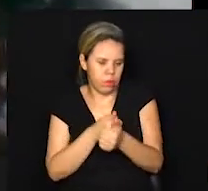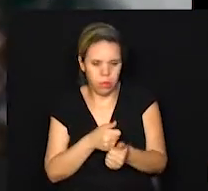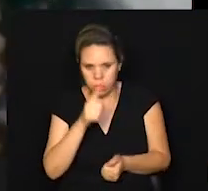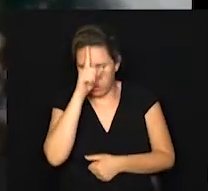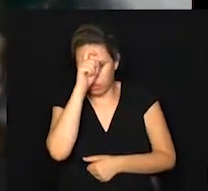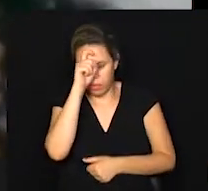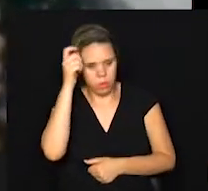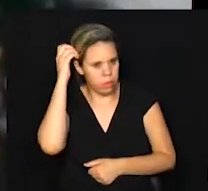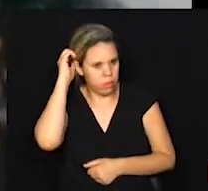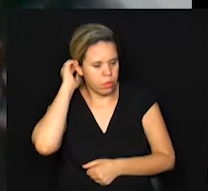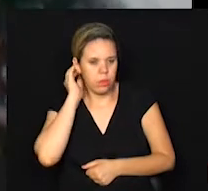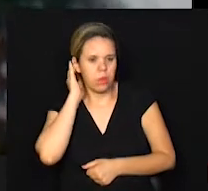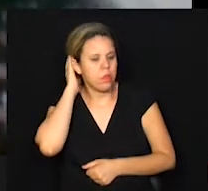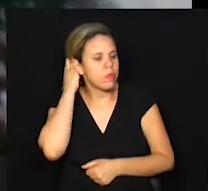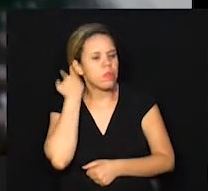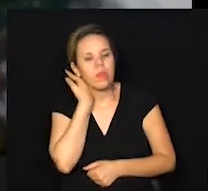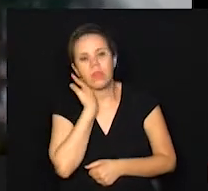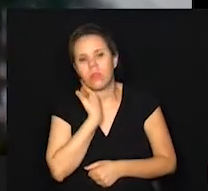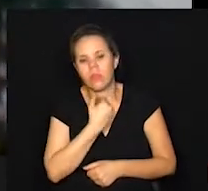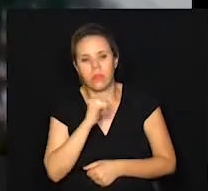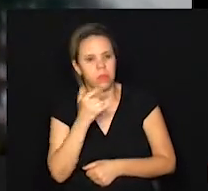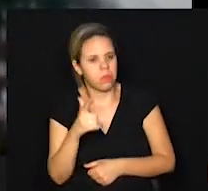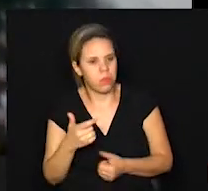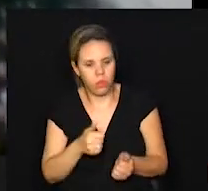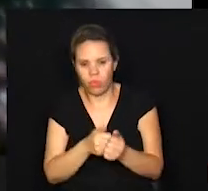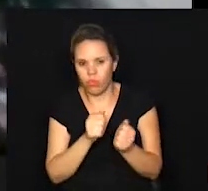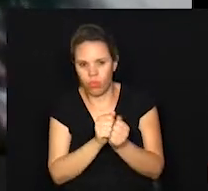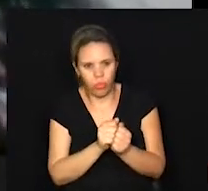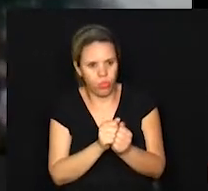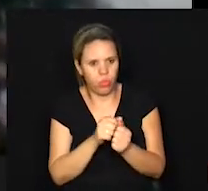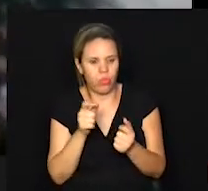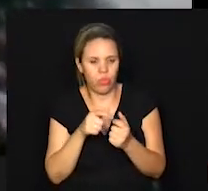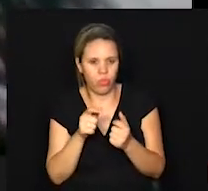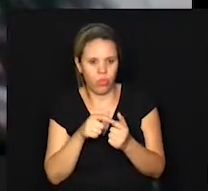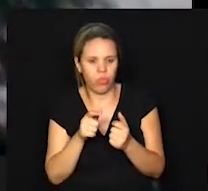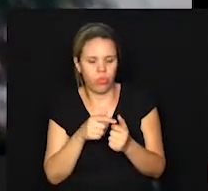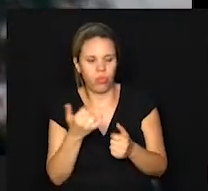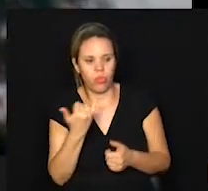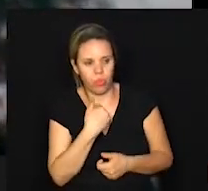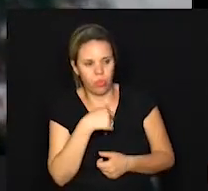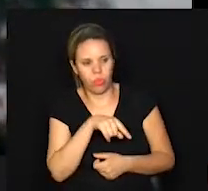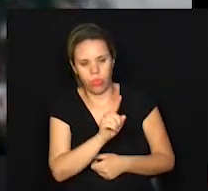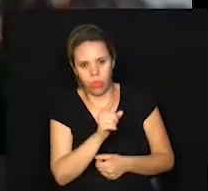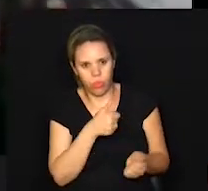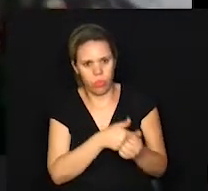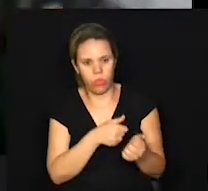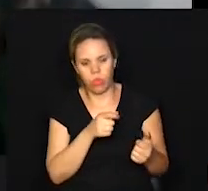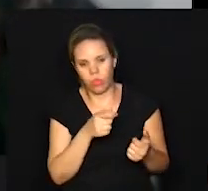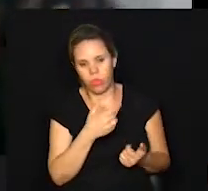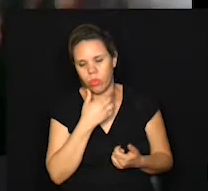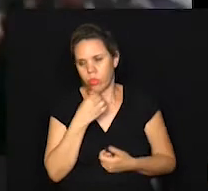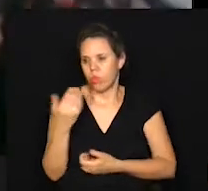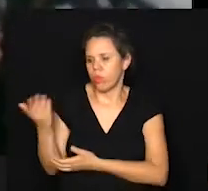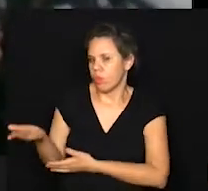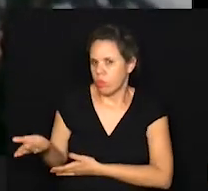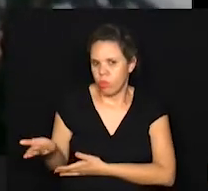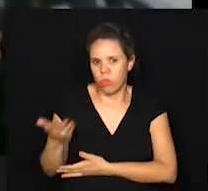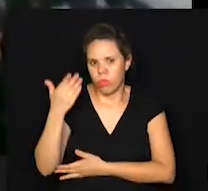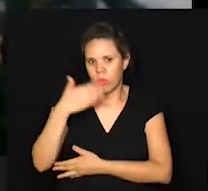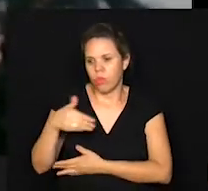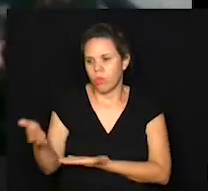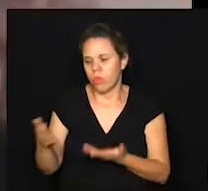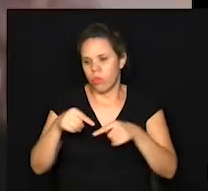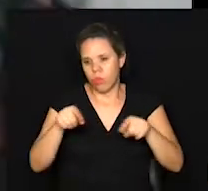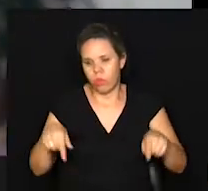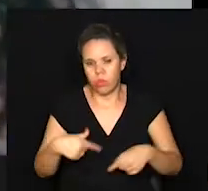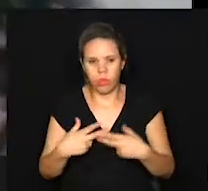e ainda bem que ela me acompanhou, porque se ela não tivesse me acompanhado, o médico disse para mim: olha, você vai acompanhar esse senhor, ele vai lhe levar para uma sala de